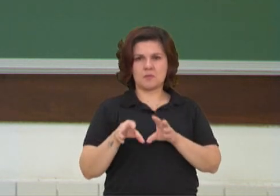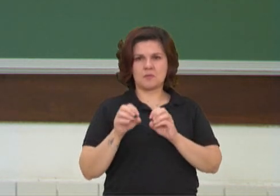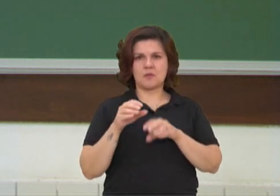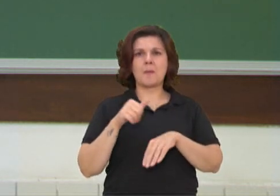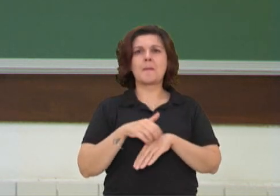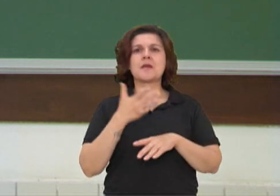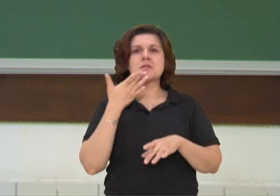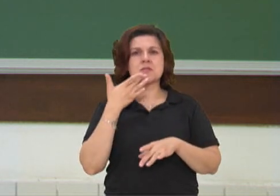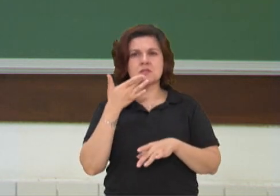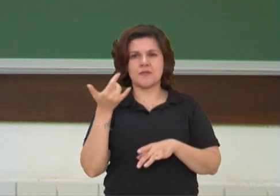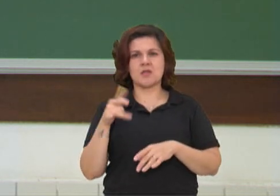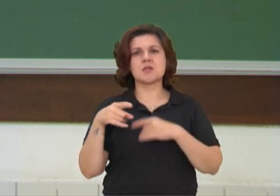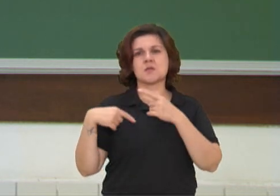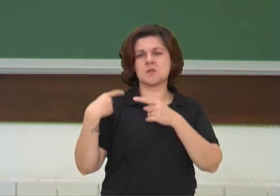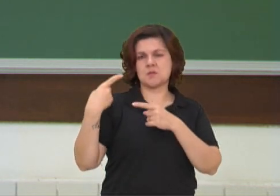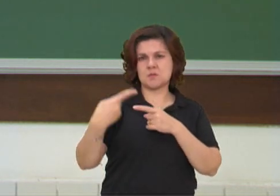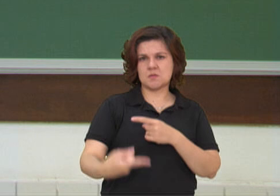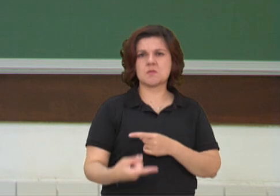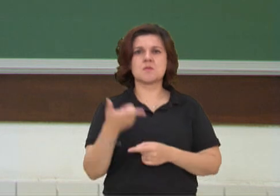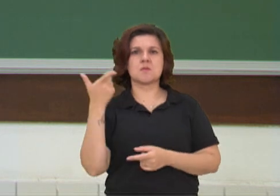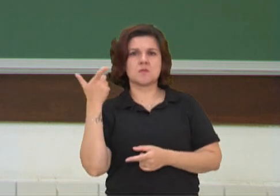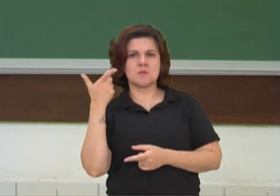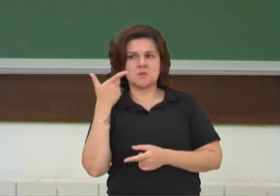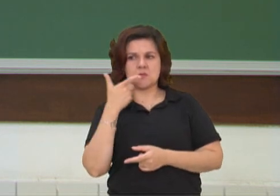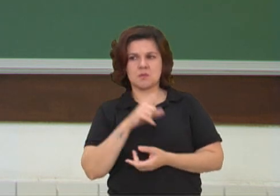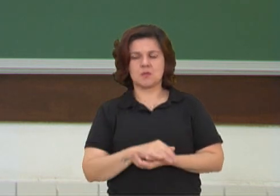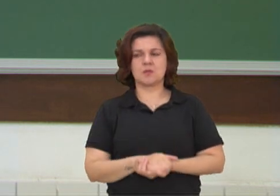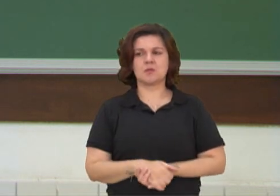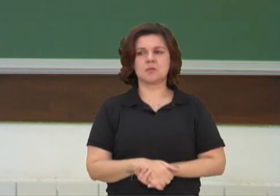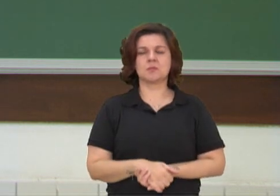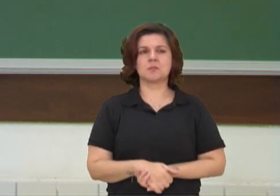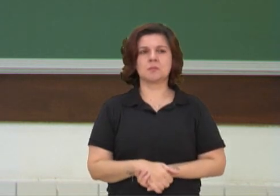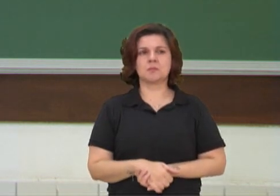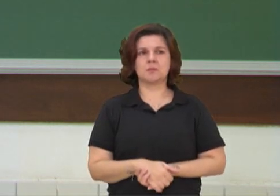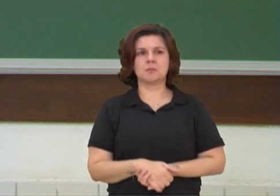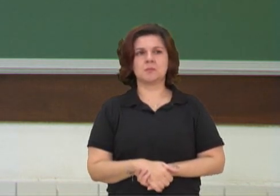mais fáceis ali de serem feitos, de serem ali realizados.